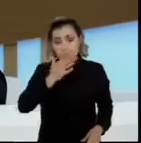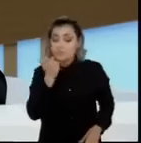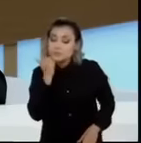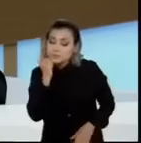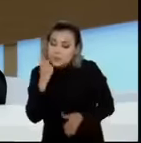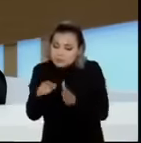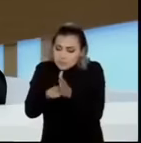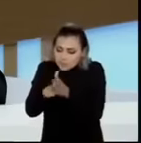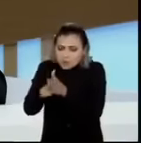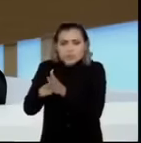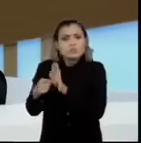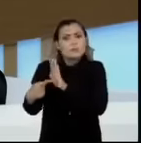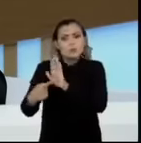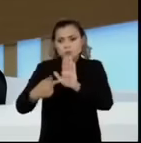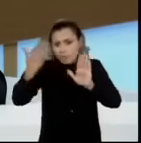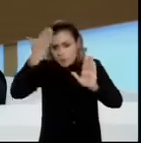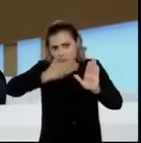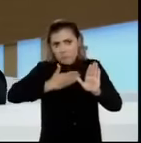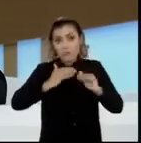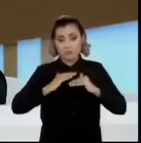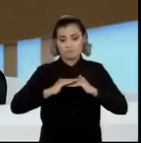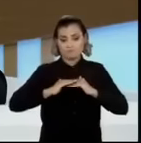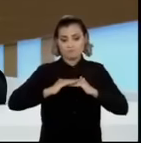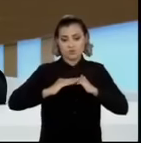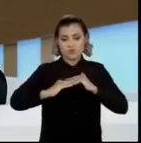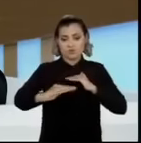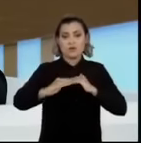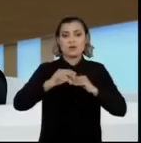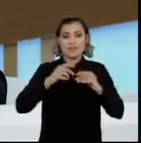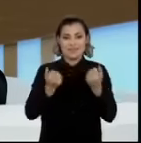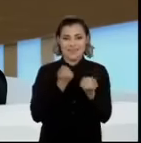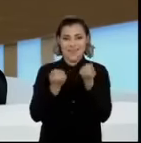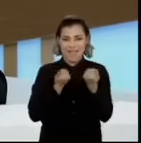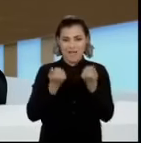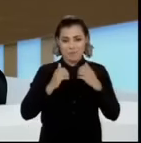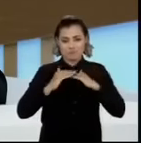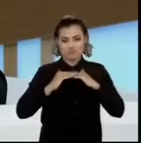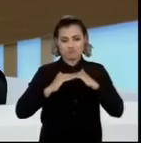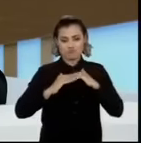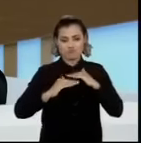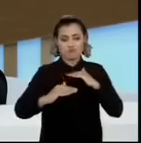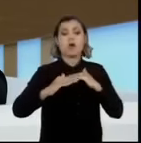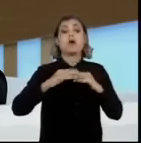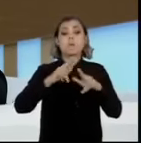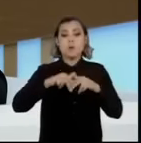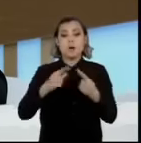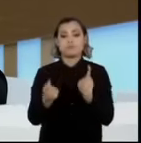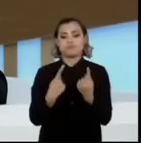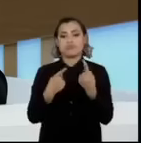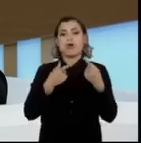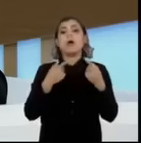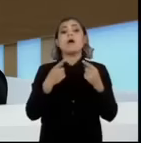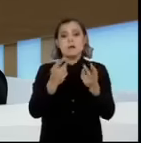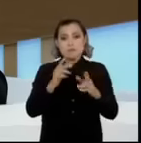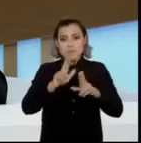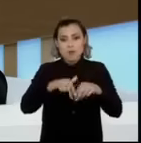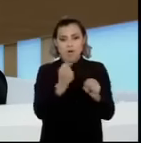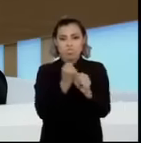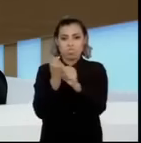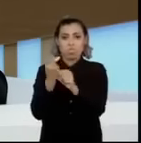ciência comprovou que o asfalto faz uma enorme diferença no potencial de causar desmatamento de uma estrada. Eu estou me